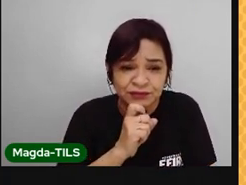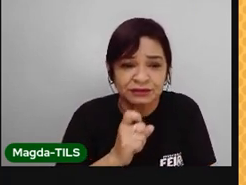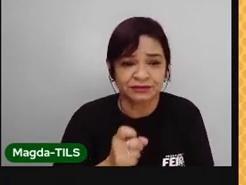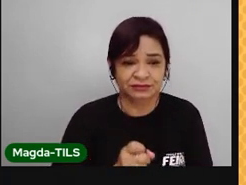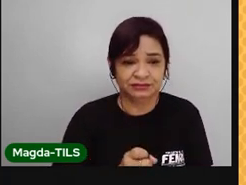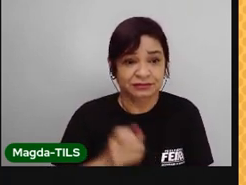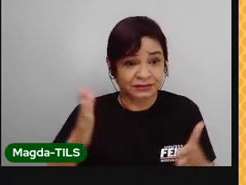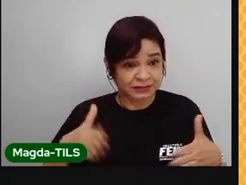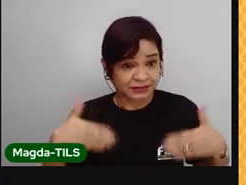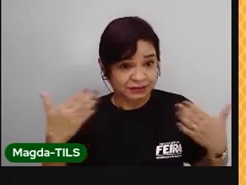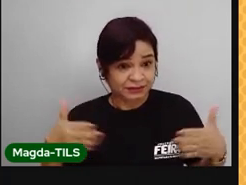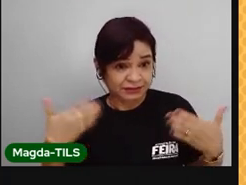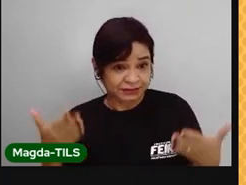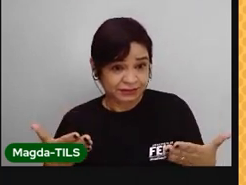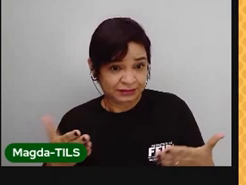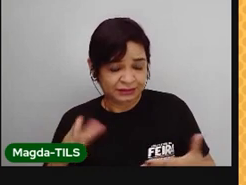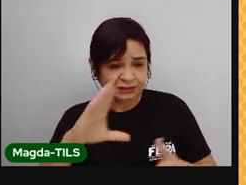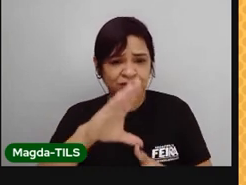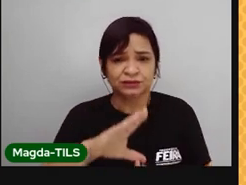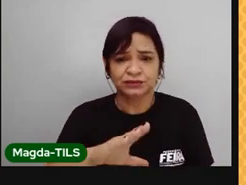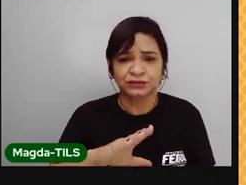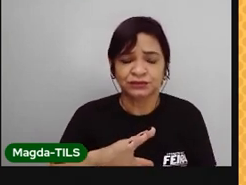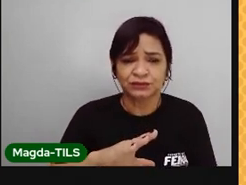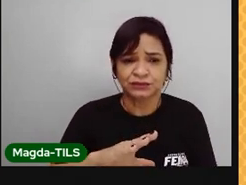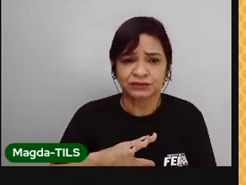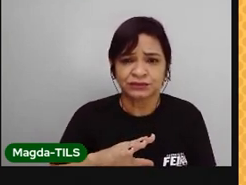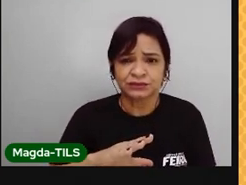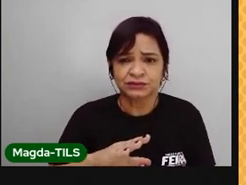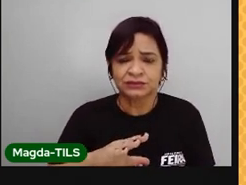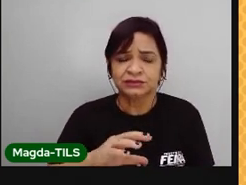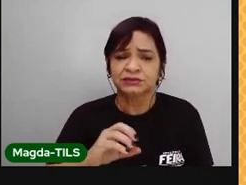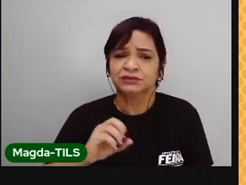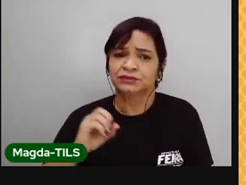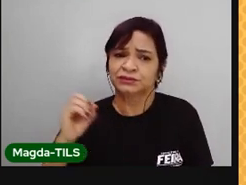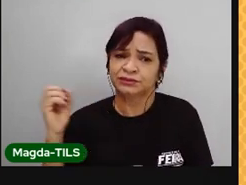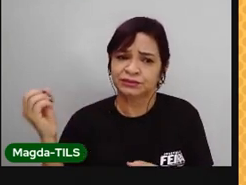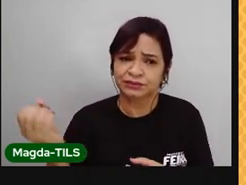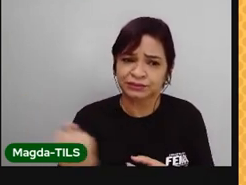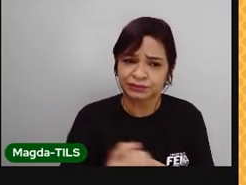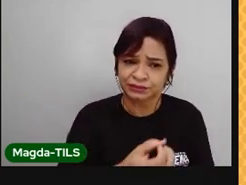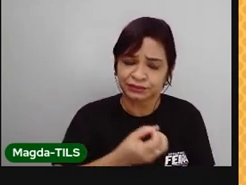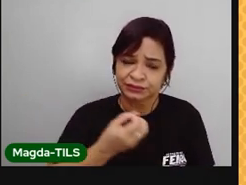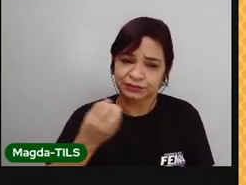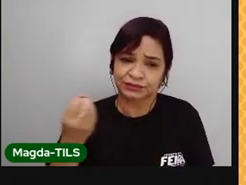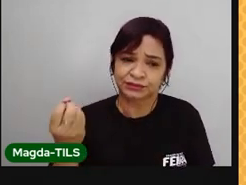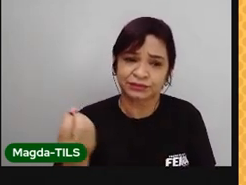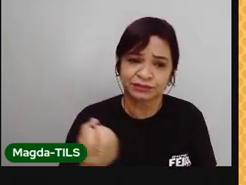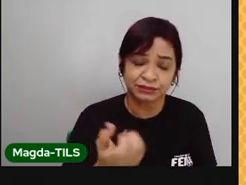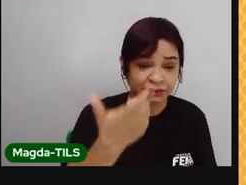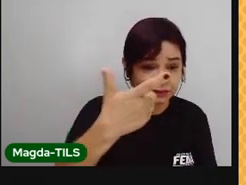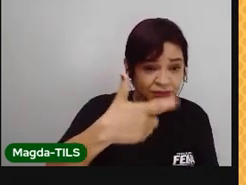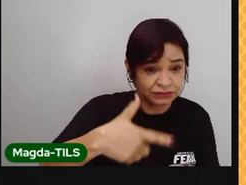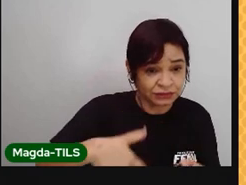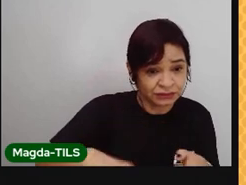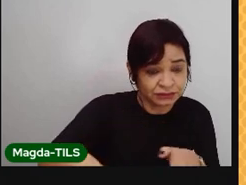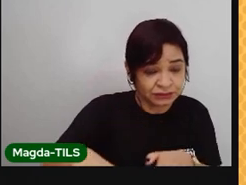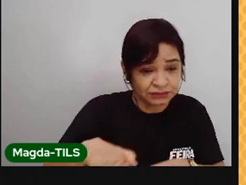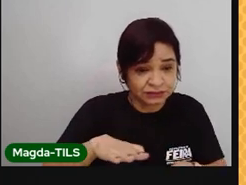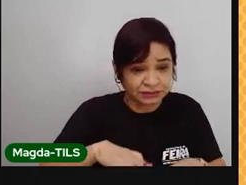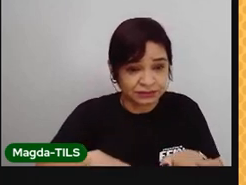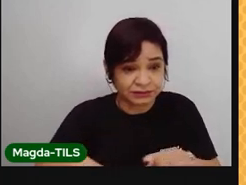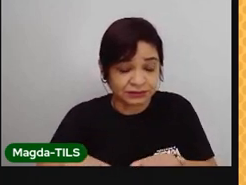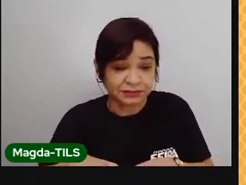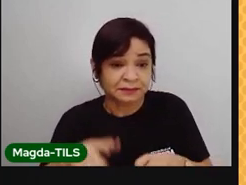E a quantidade de iluminação volta a se equilibrar, graças à translação. E